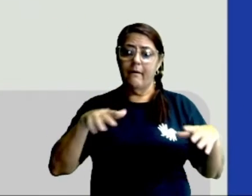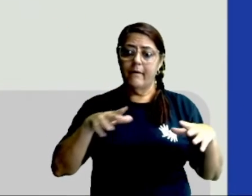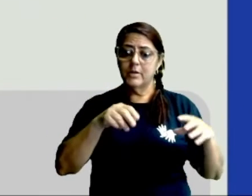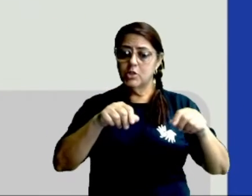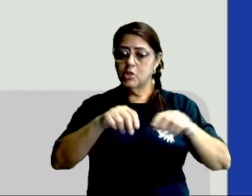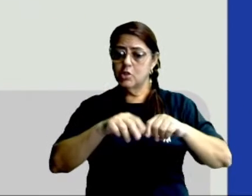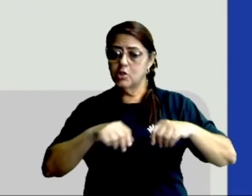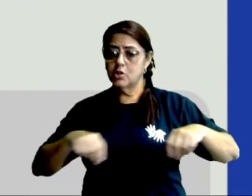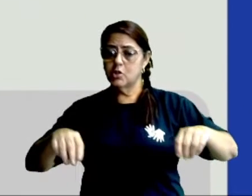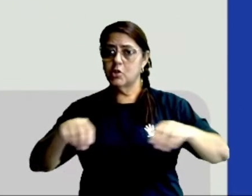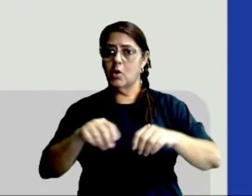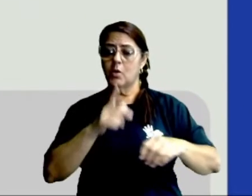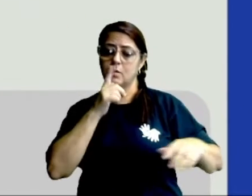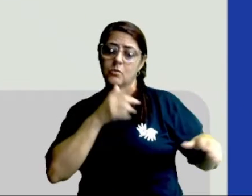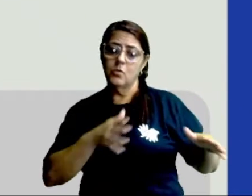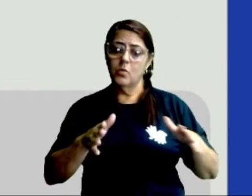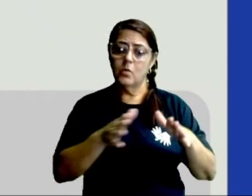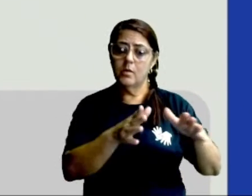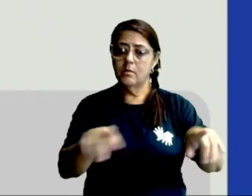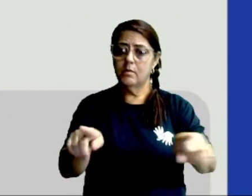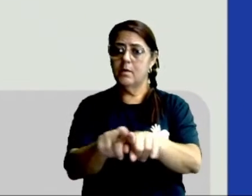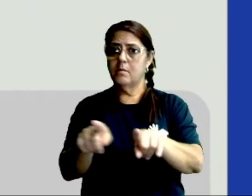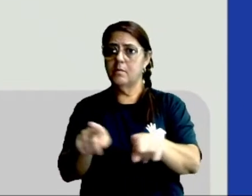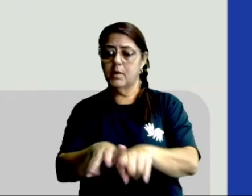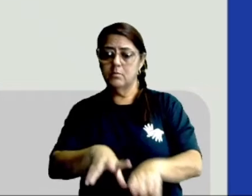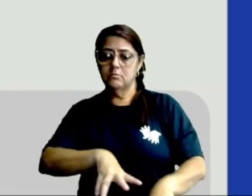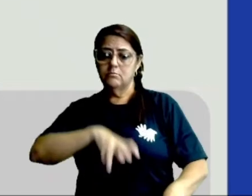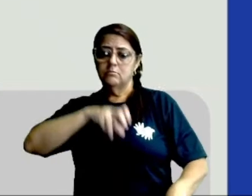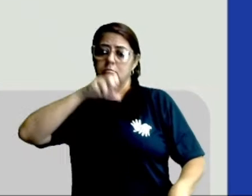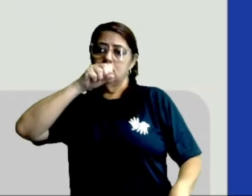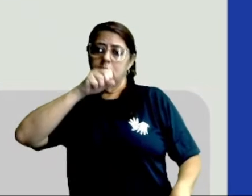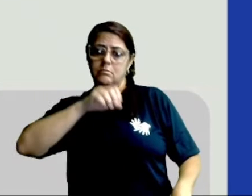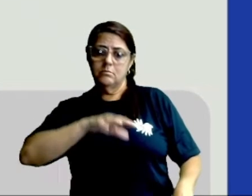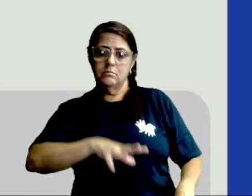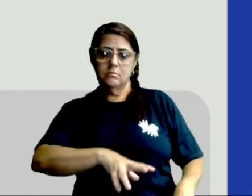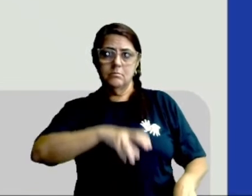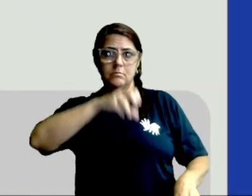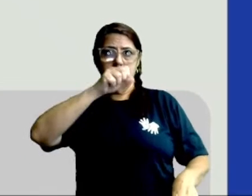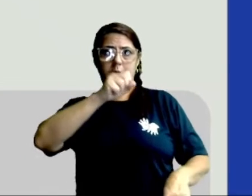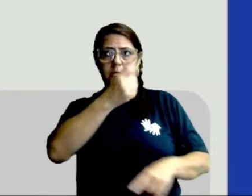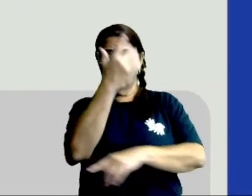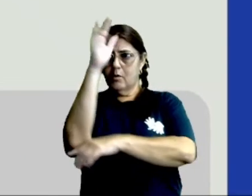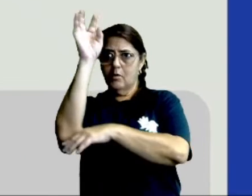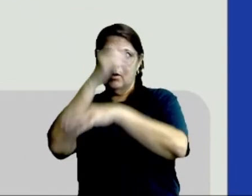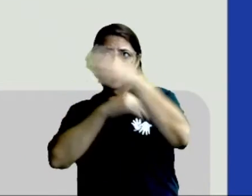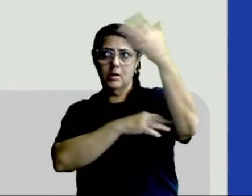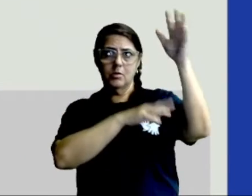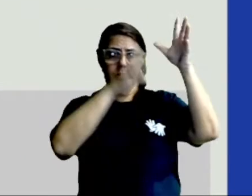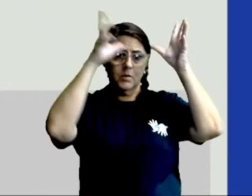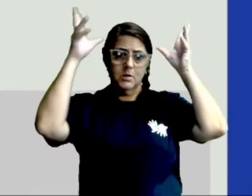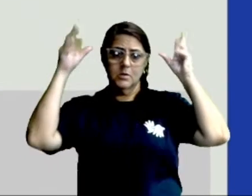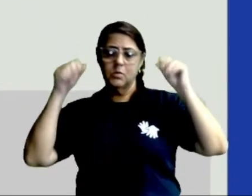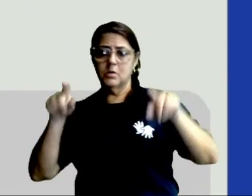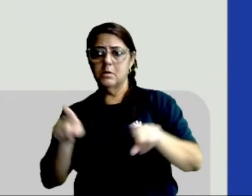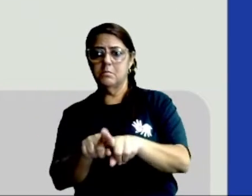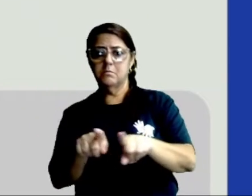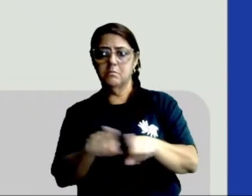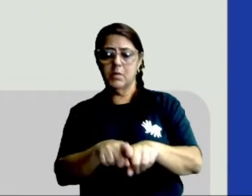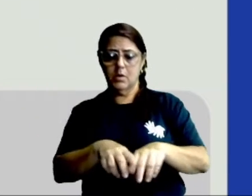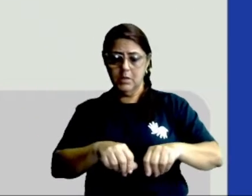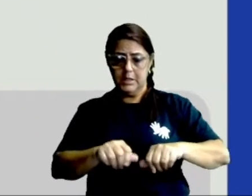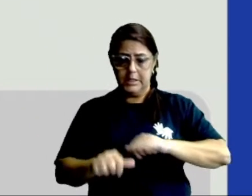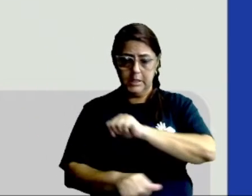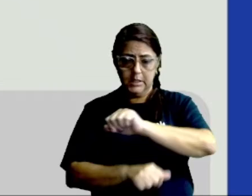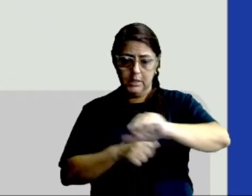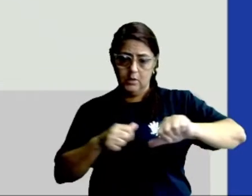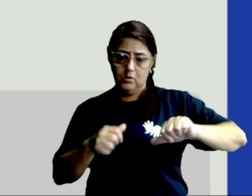rios, e também aquele originário da transpiração da vegetação da floresta amazônica, que retira a umidade do subsolo